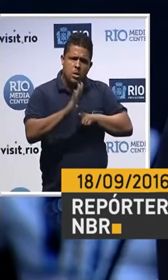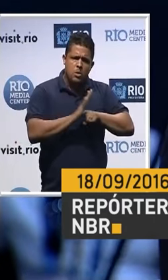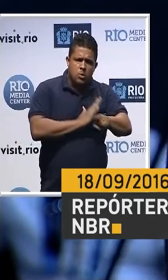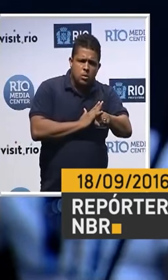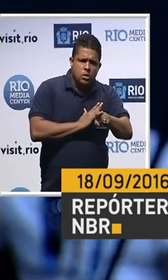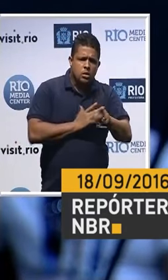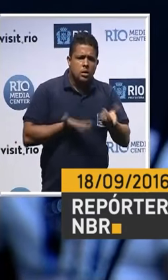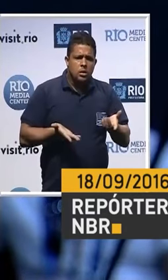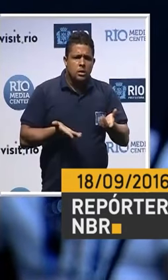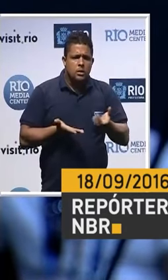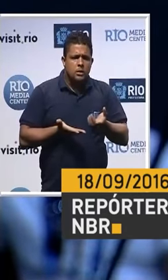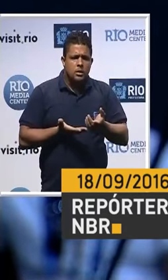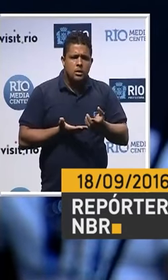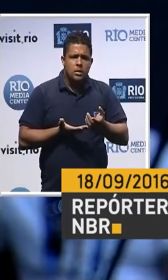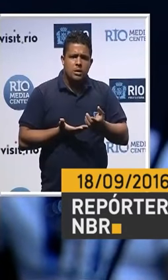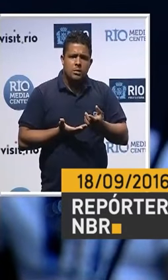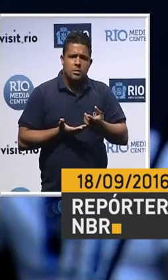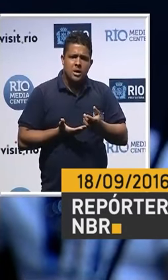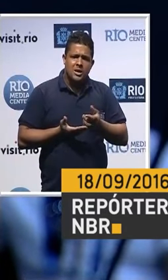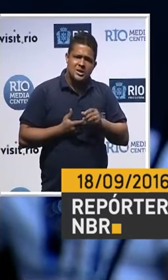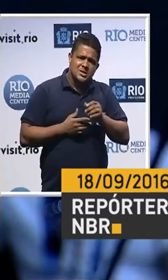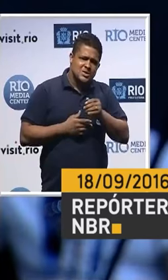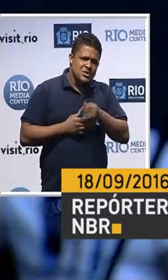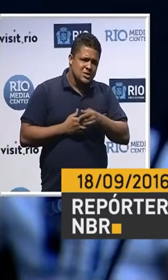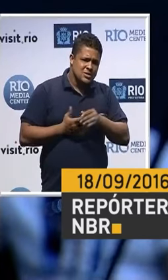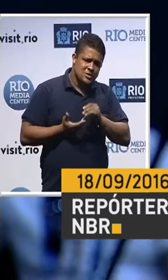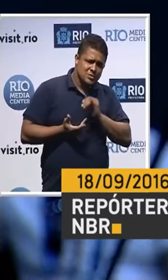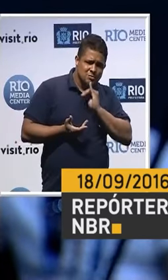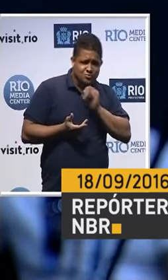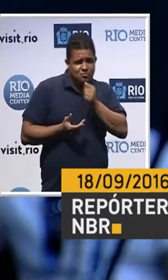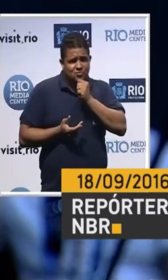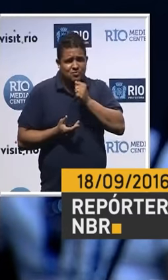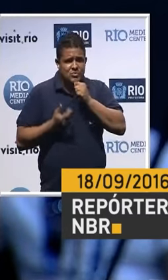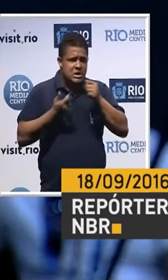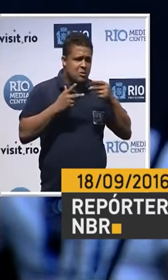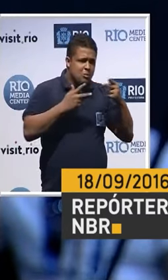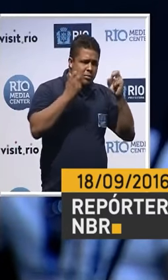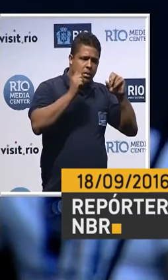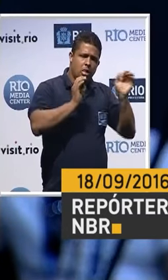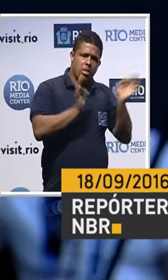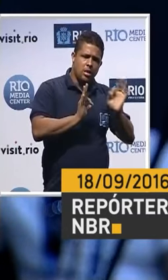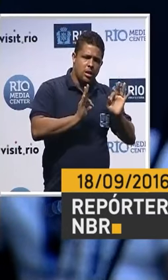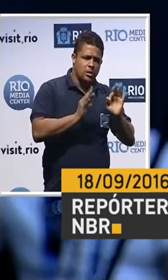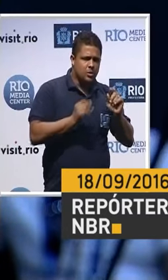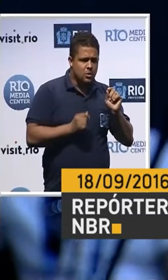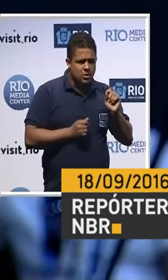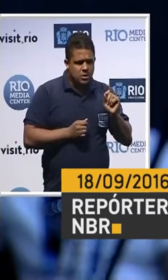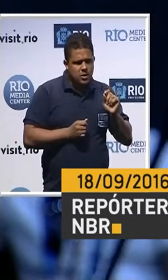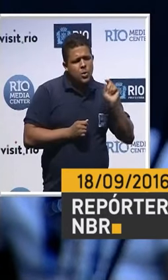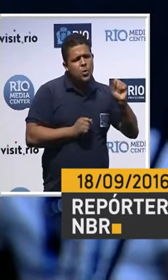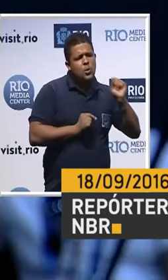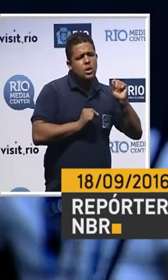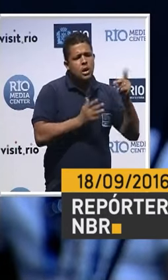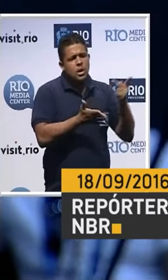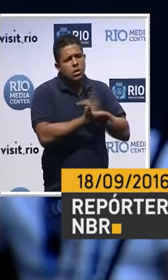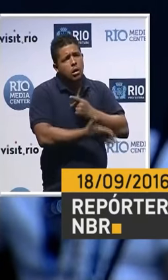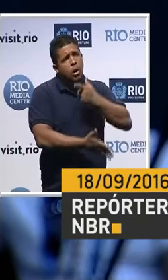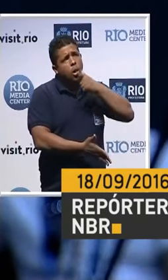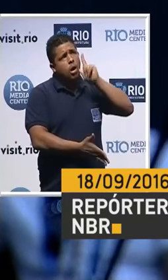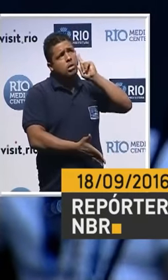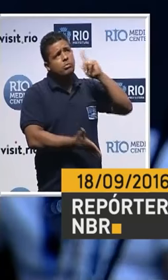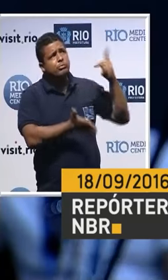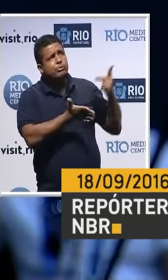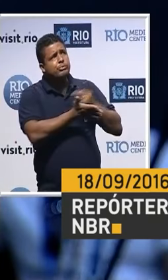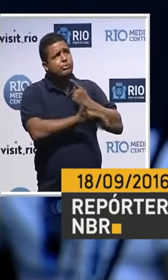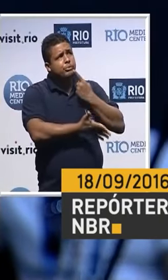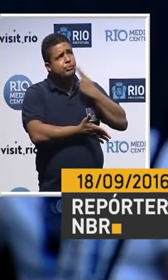que infelizmente não podemos nos calar sobre o que se passou ontem.